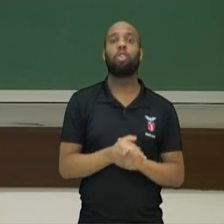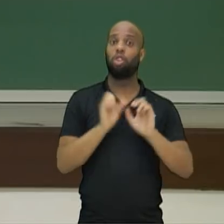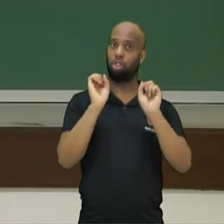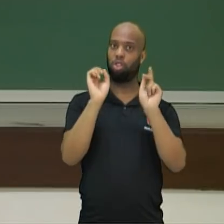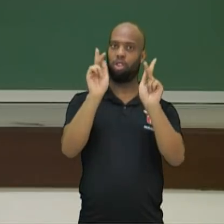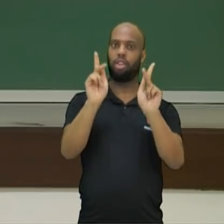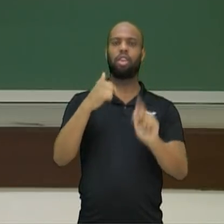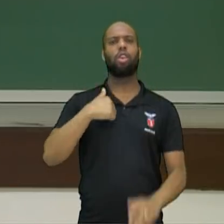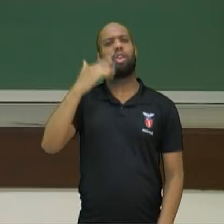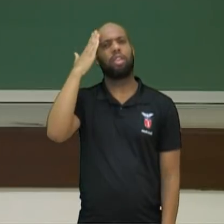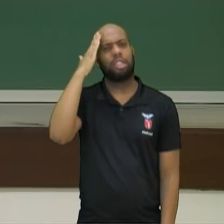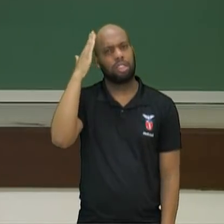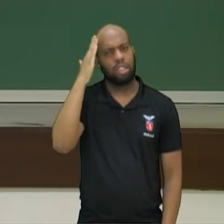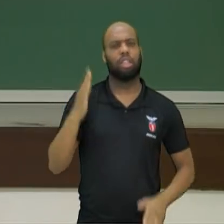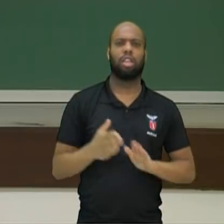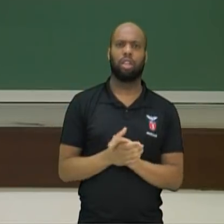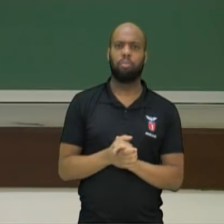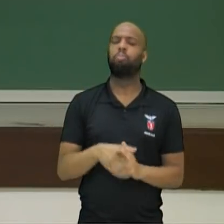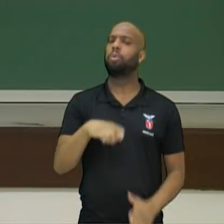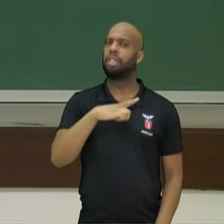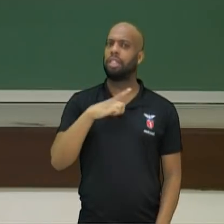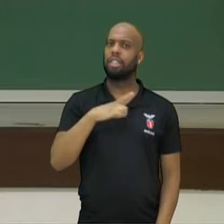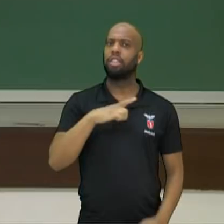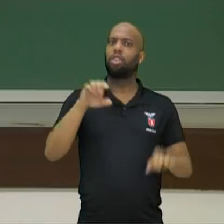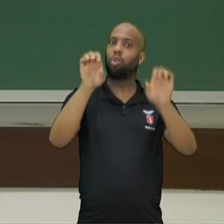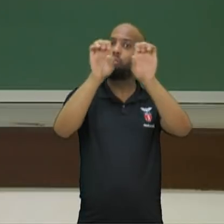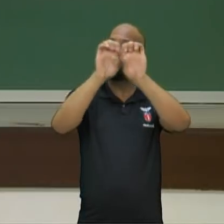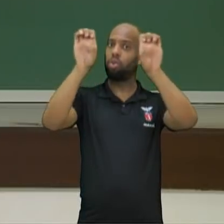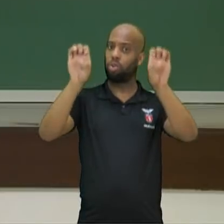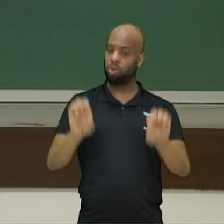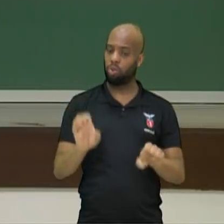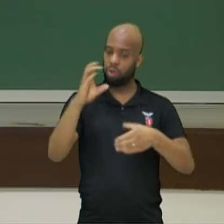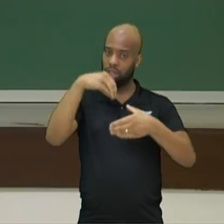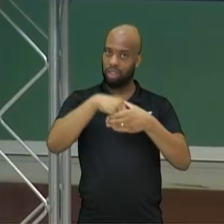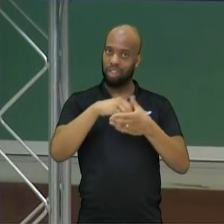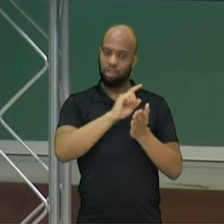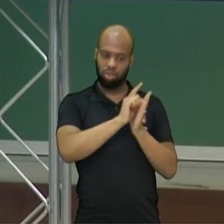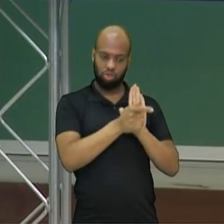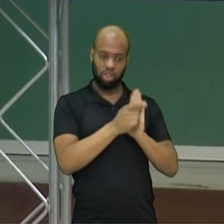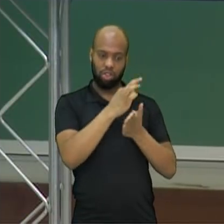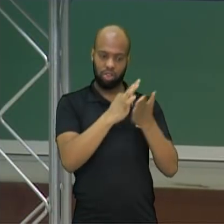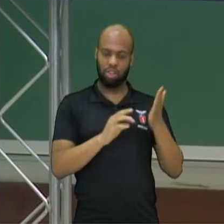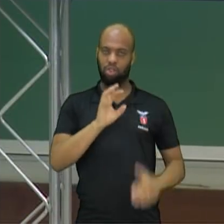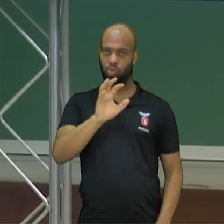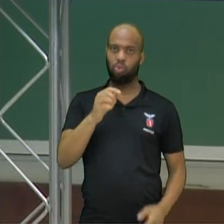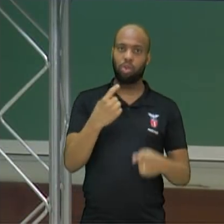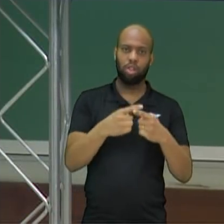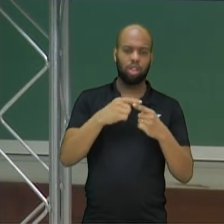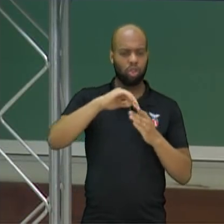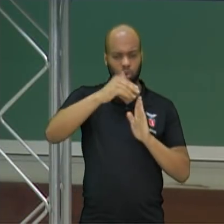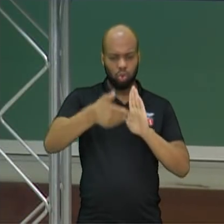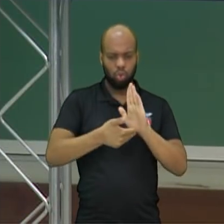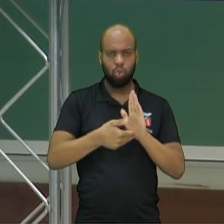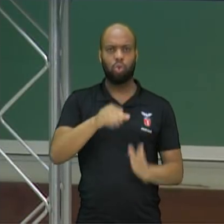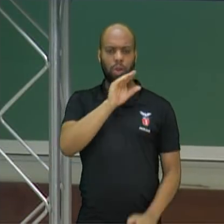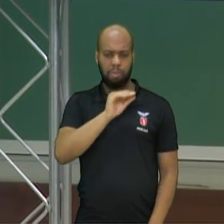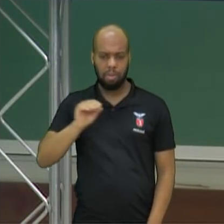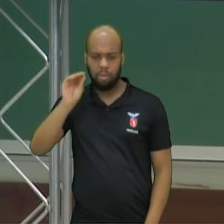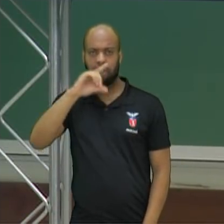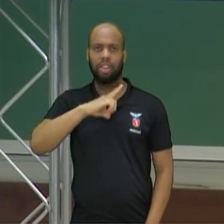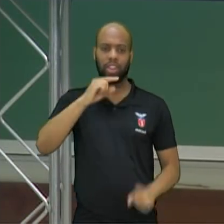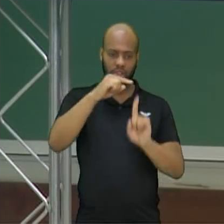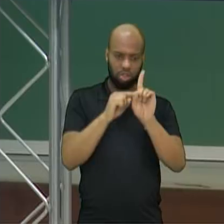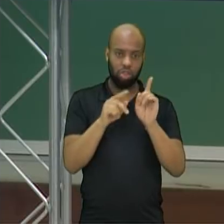Bom, eu sei que tem uma estrutura ali dentro, né? Tudo que é falado, que é